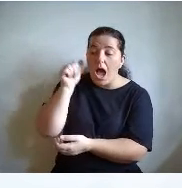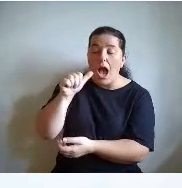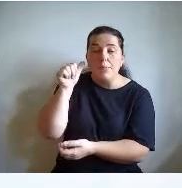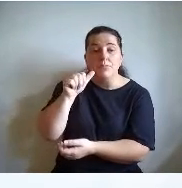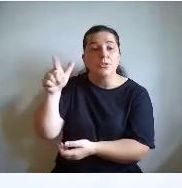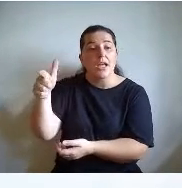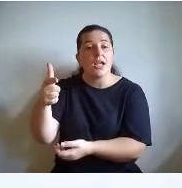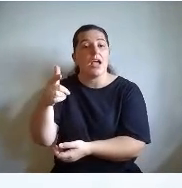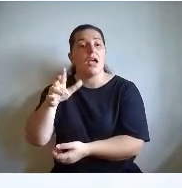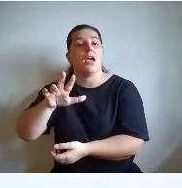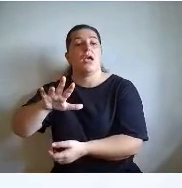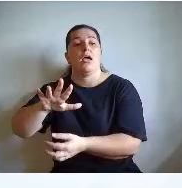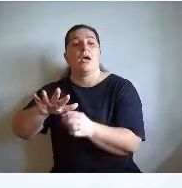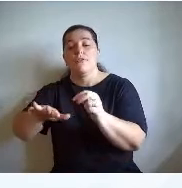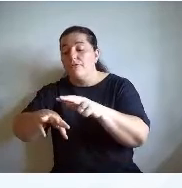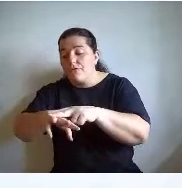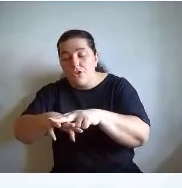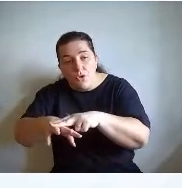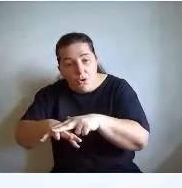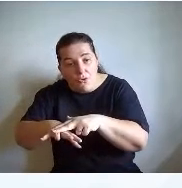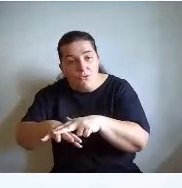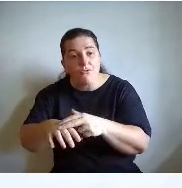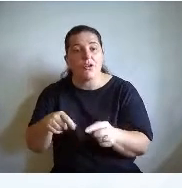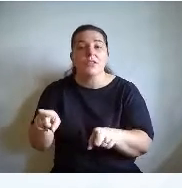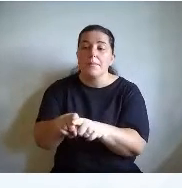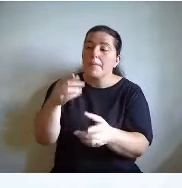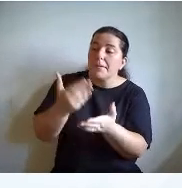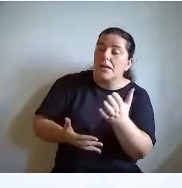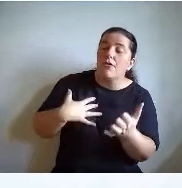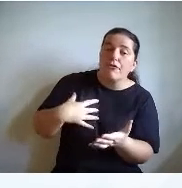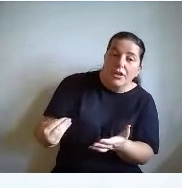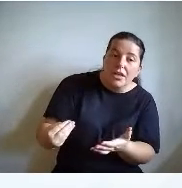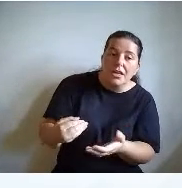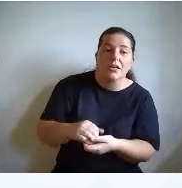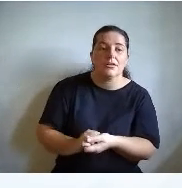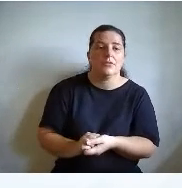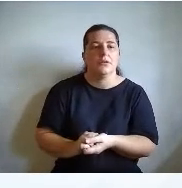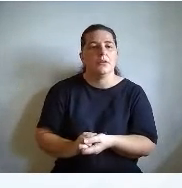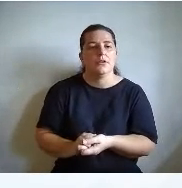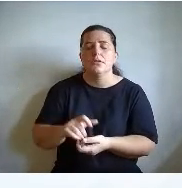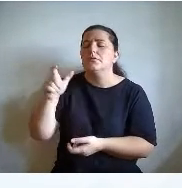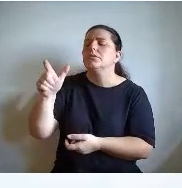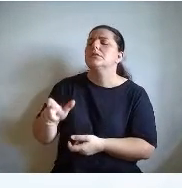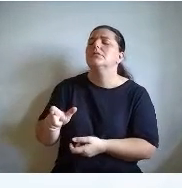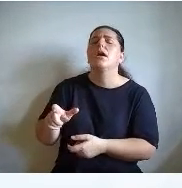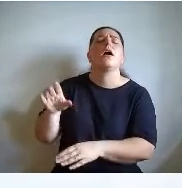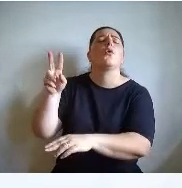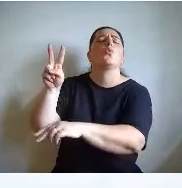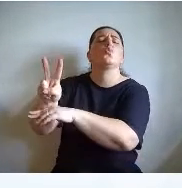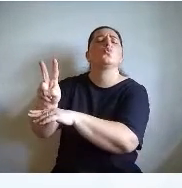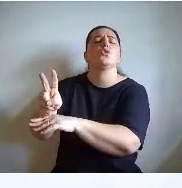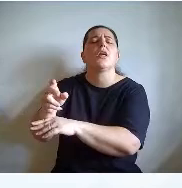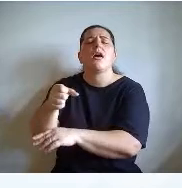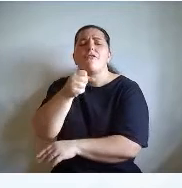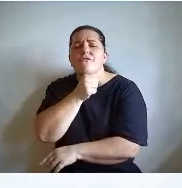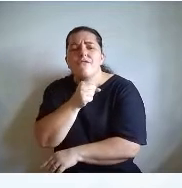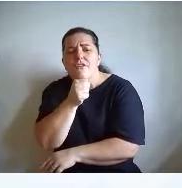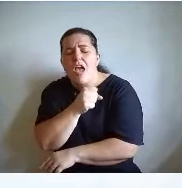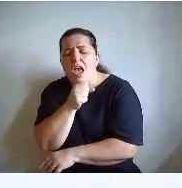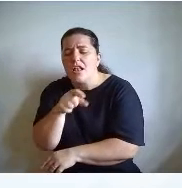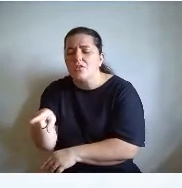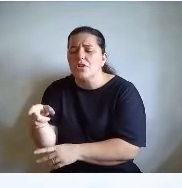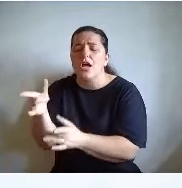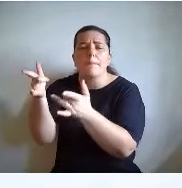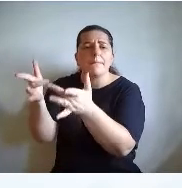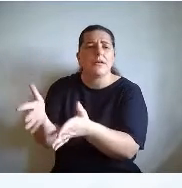seus maridos ou seus filhos? Quem vai cuidar dos idosos que permaneceram, mas perderam seus filhos? Quem vai, entende? Essas